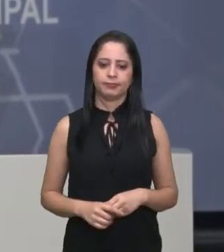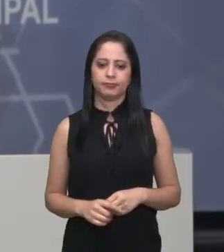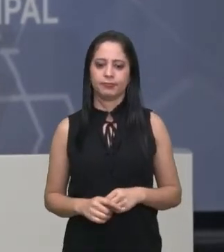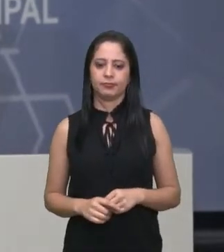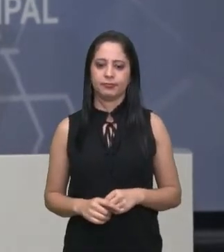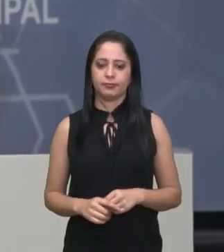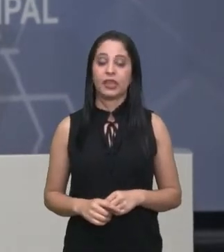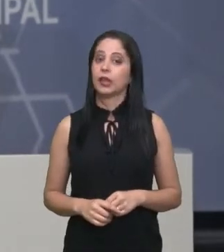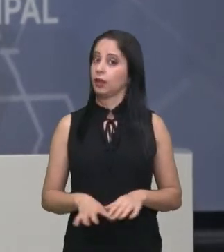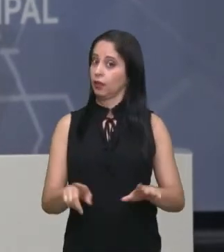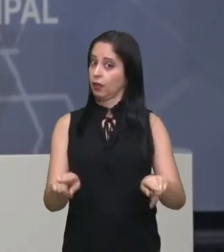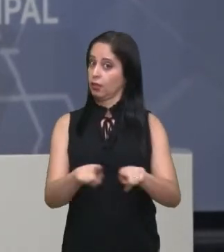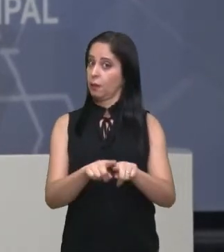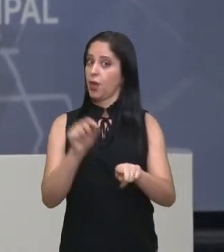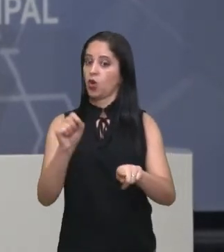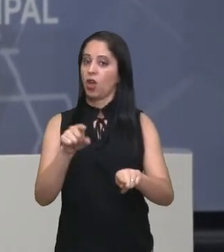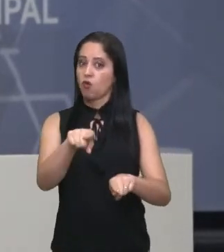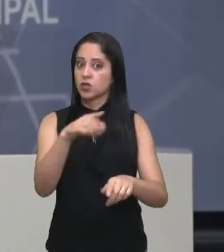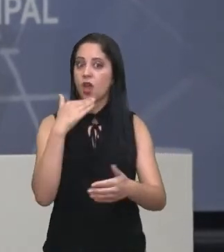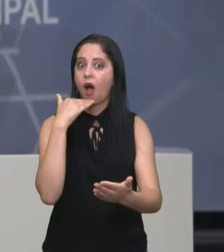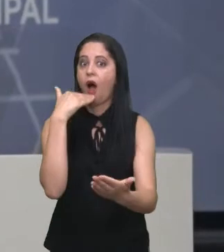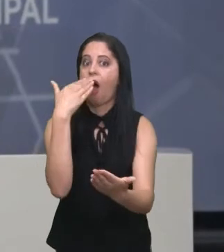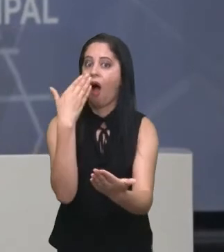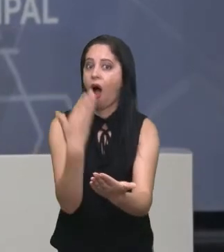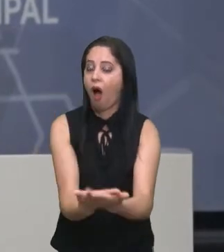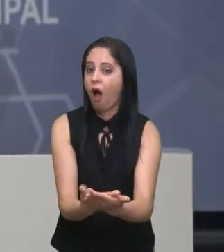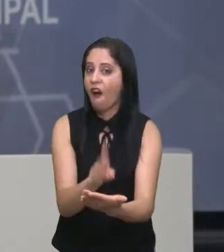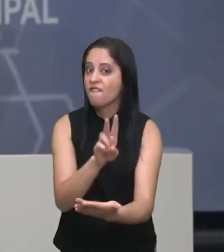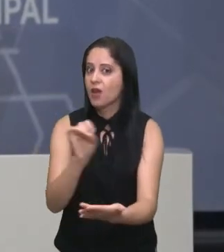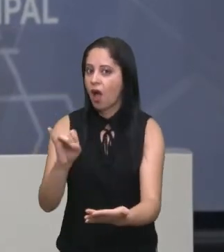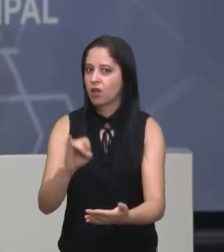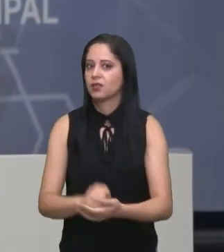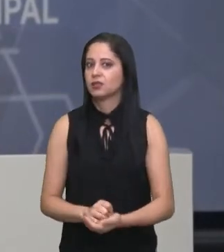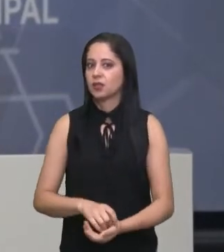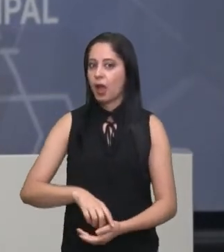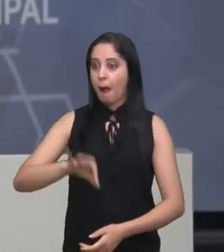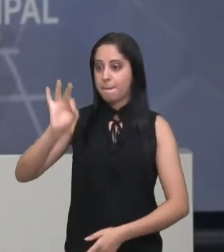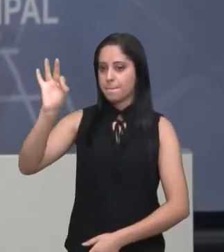E ainda, pasmem, pode vir aumento da alíquota.